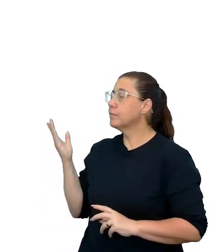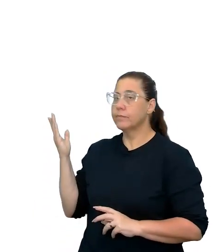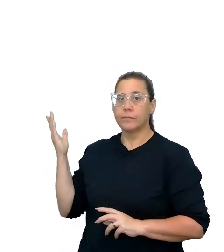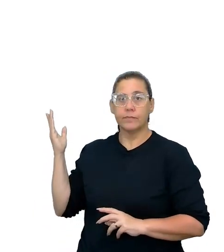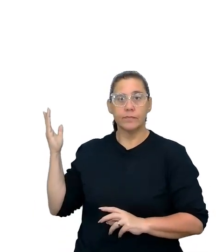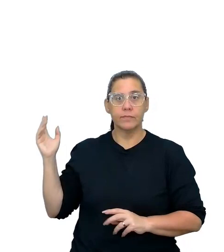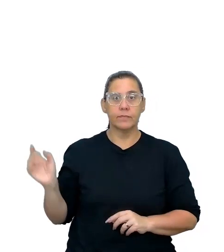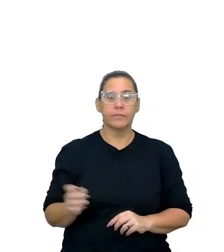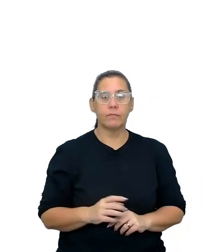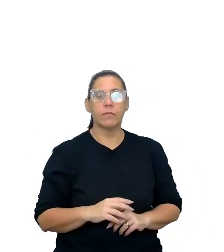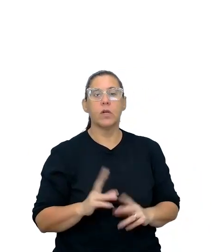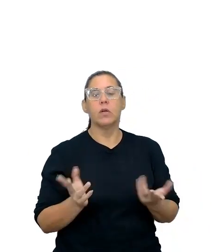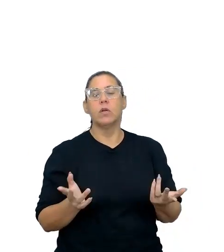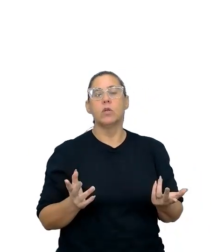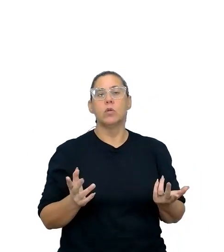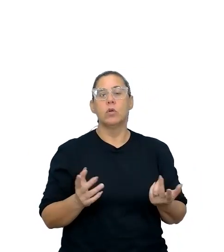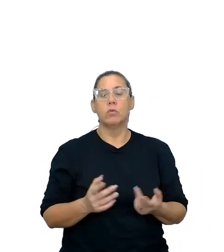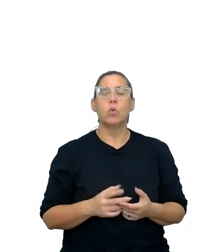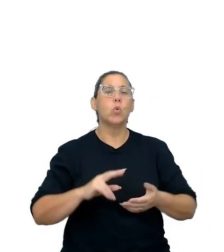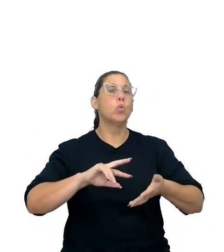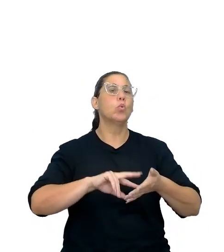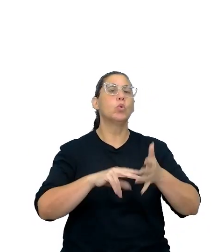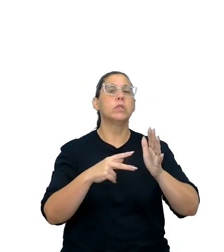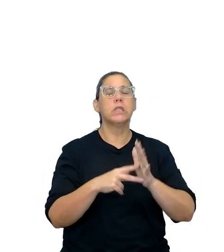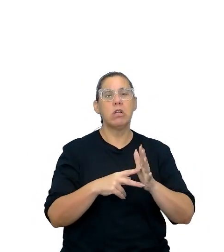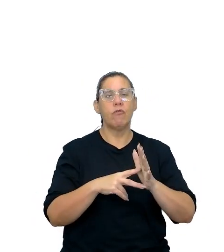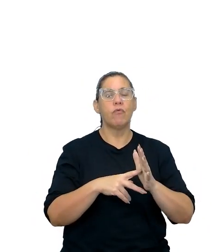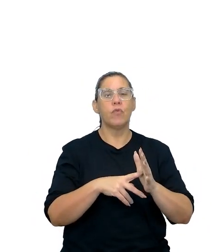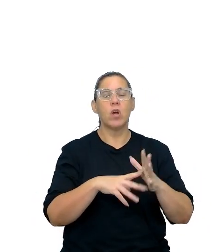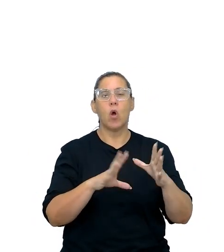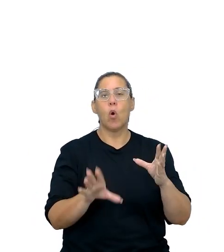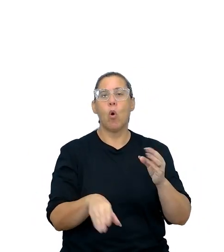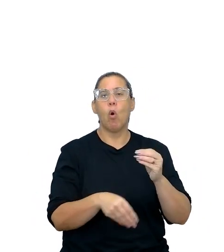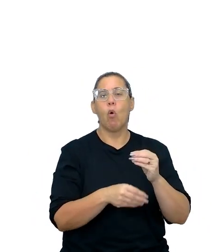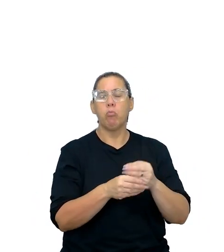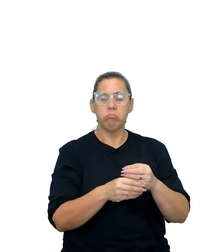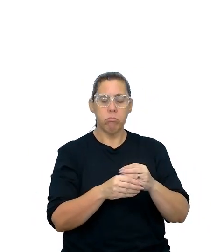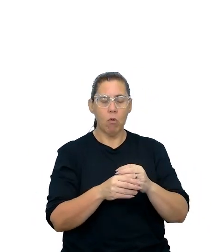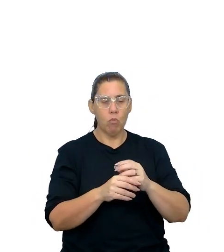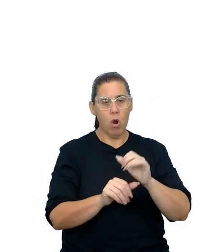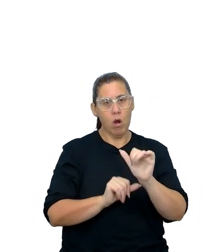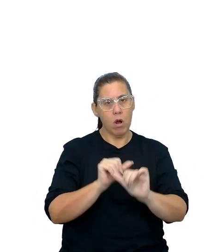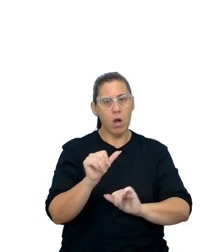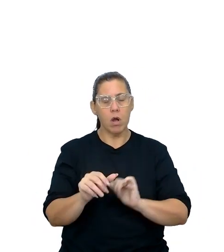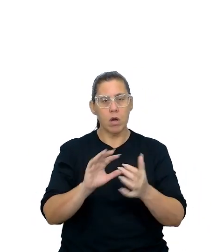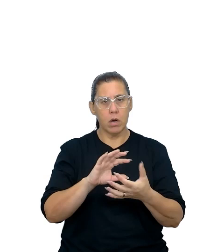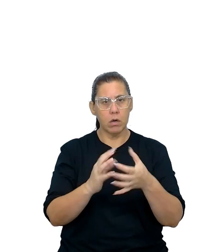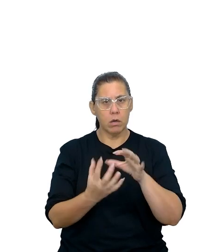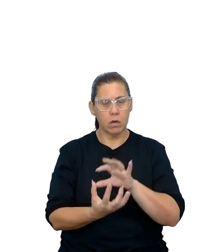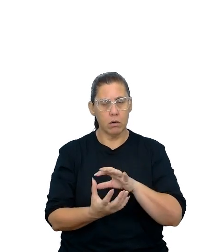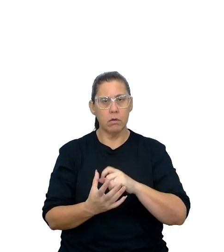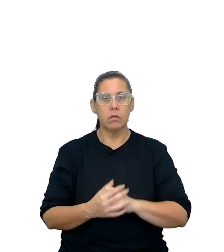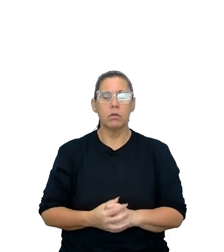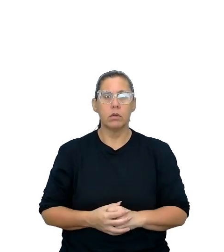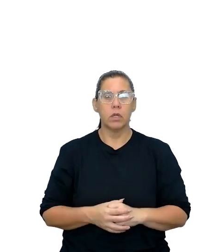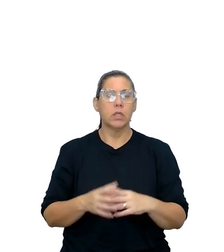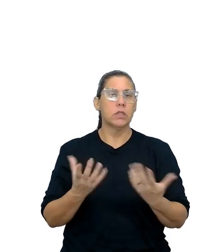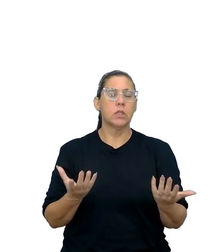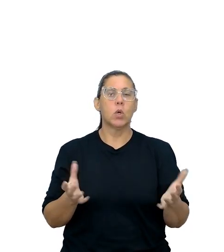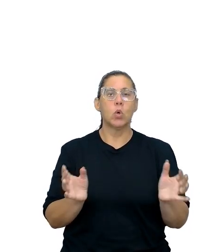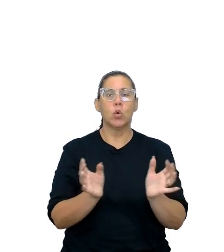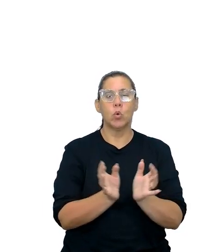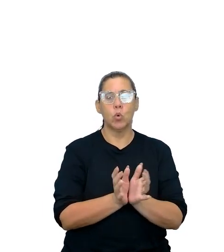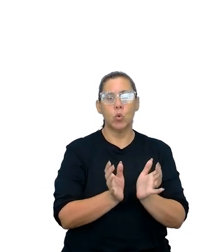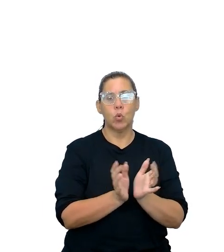Bom, com relação aqui ao significado da composição de transformação. Então, nessa categoria aqui